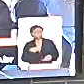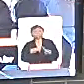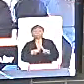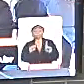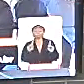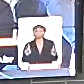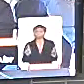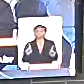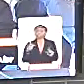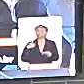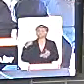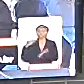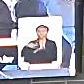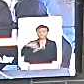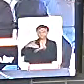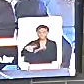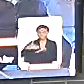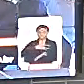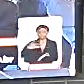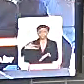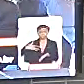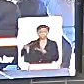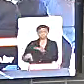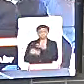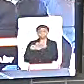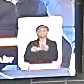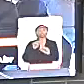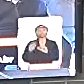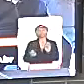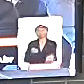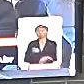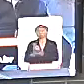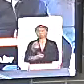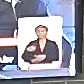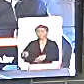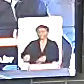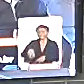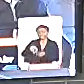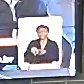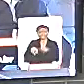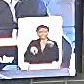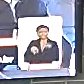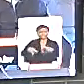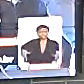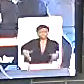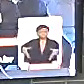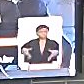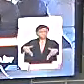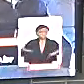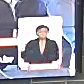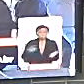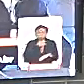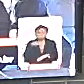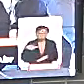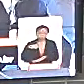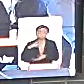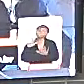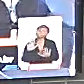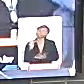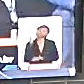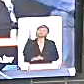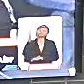Saúde poder destinar emendas também para para comprar cadeiras de rodas porque hoje graças a Deus você tem mas futuramente alguma pessoa pode